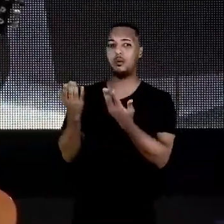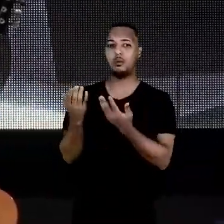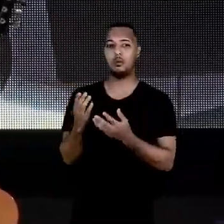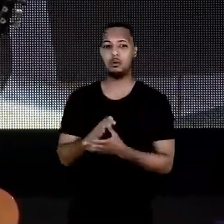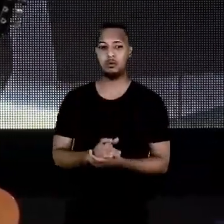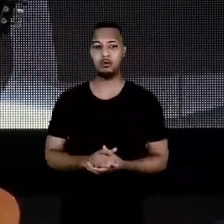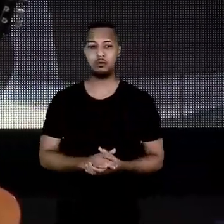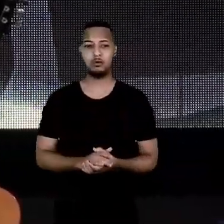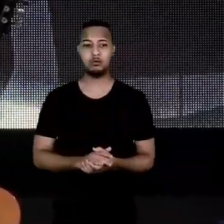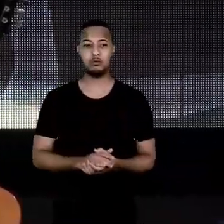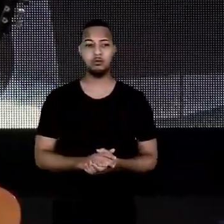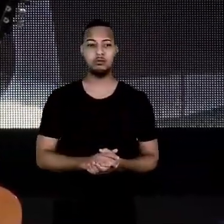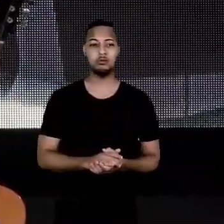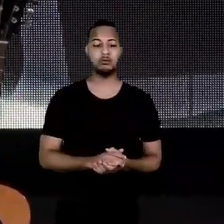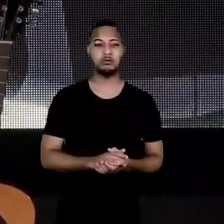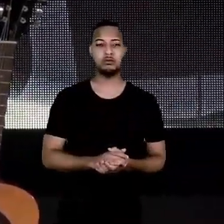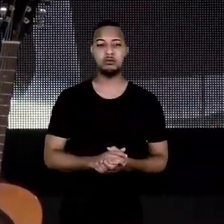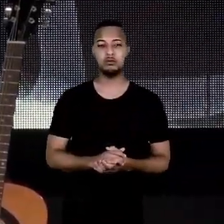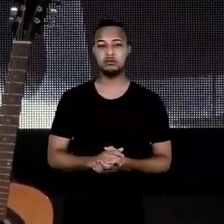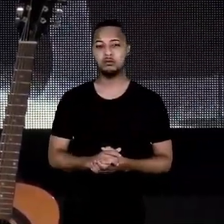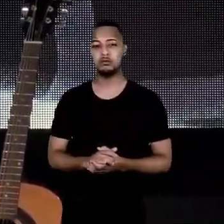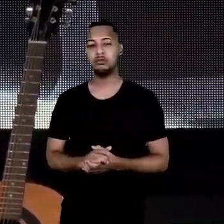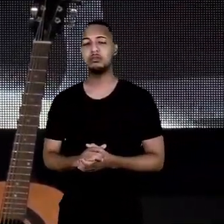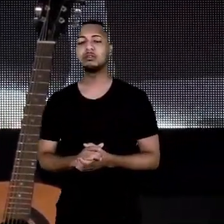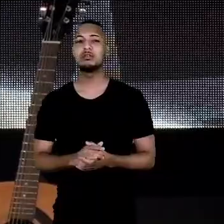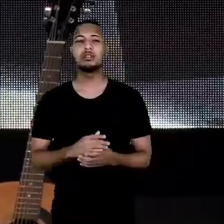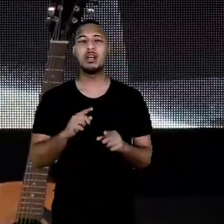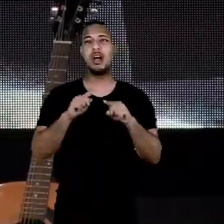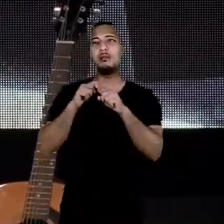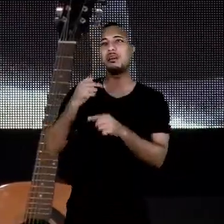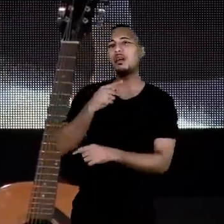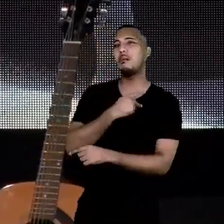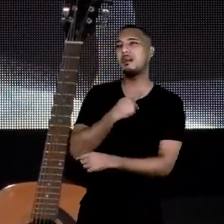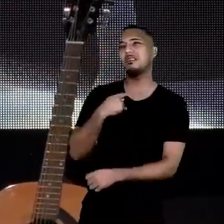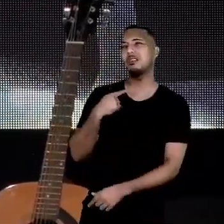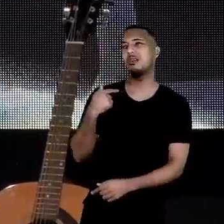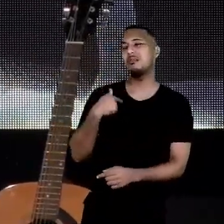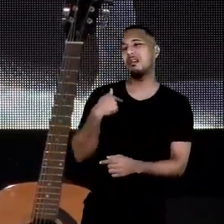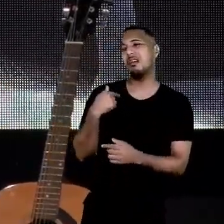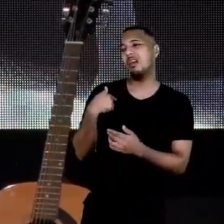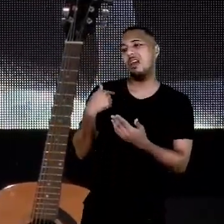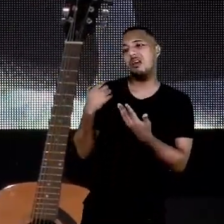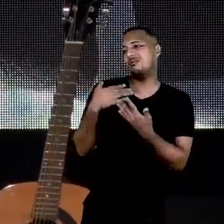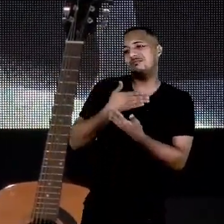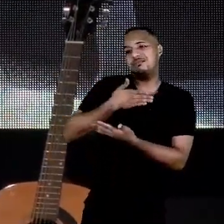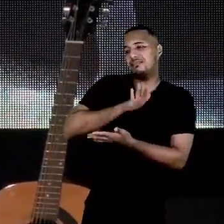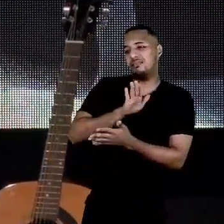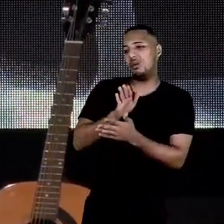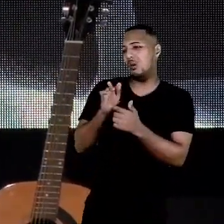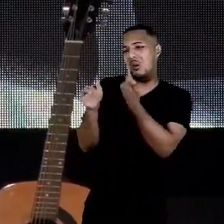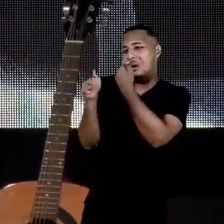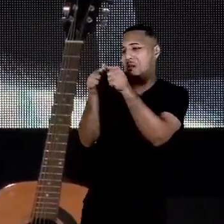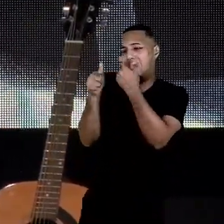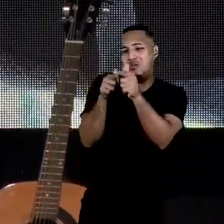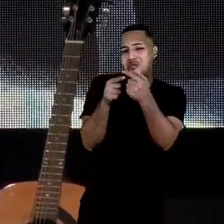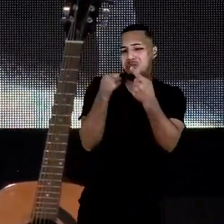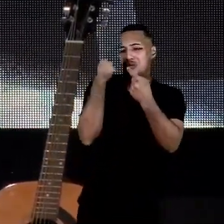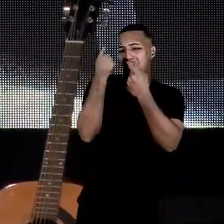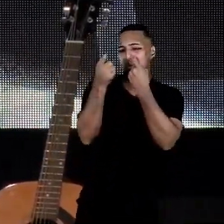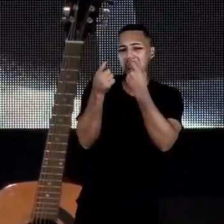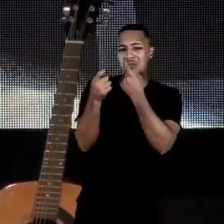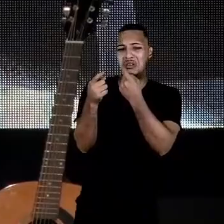que não é? Ah, pastor, mas eu só não gosto da parte da tempestade. Eu só não gosto da parte